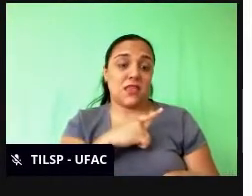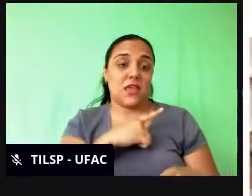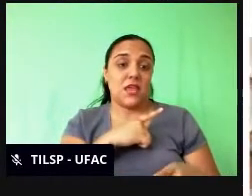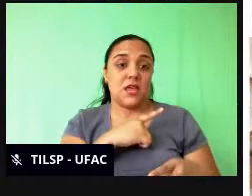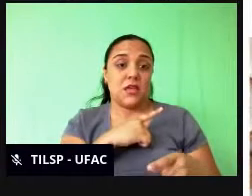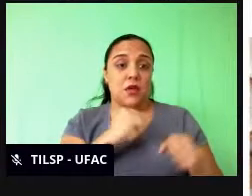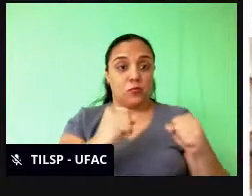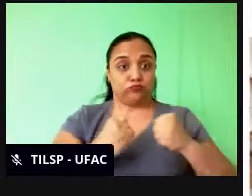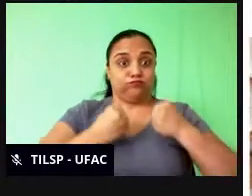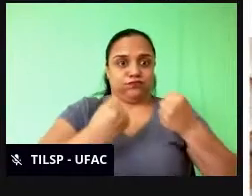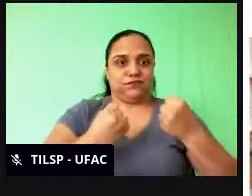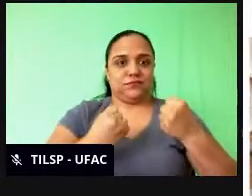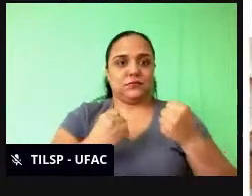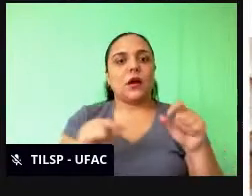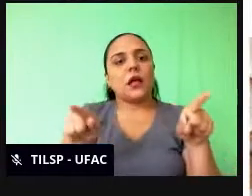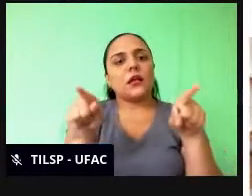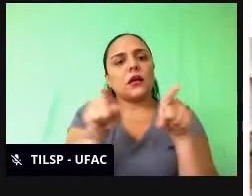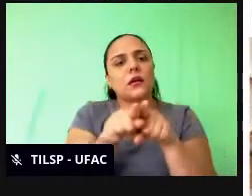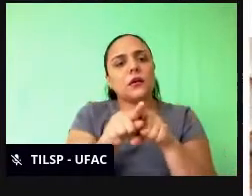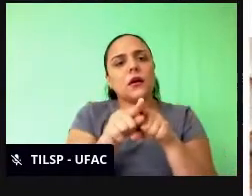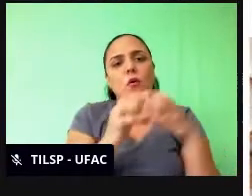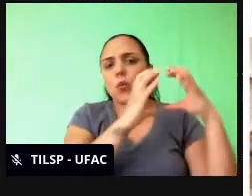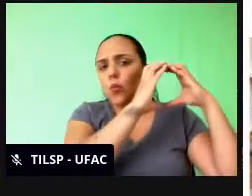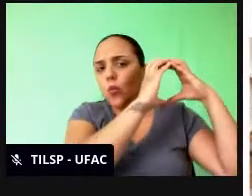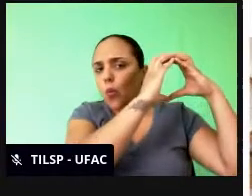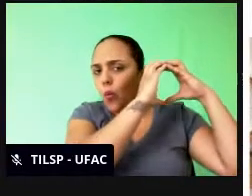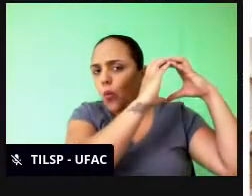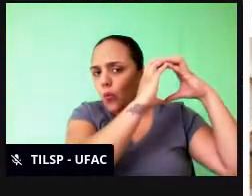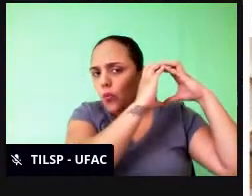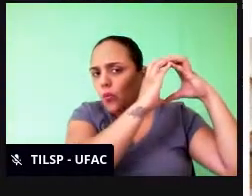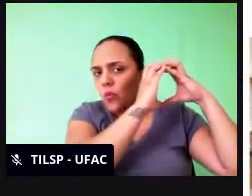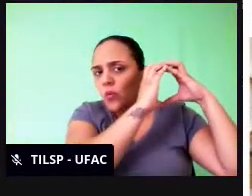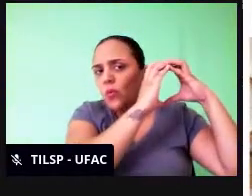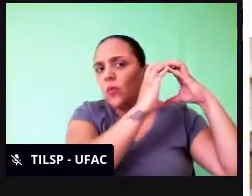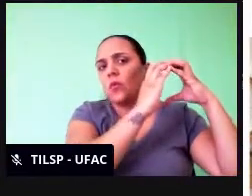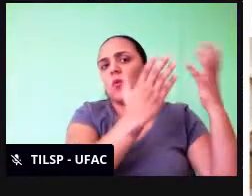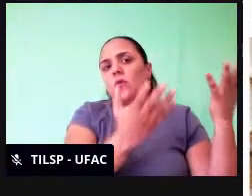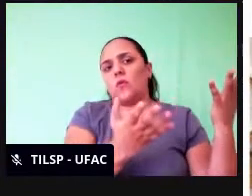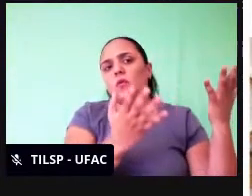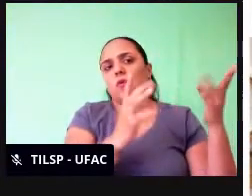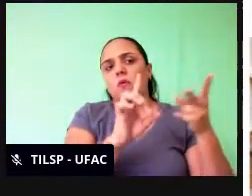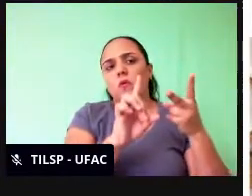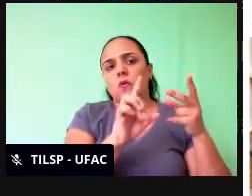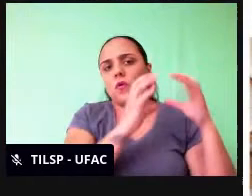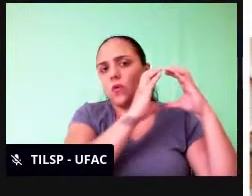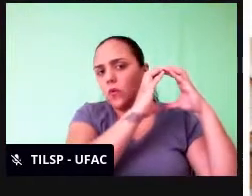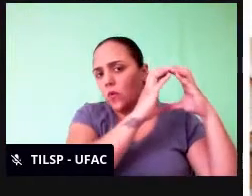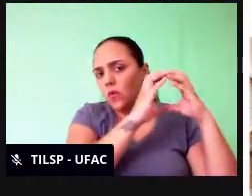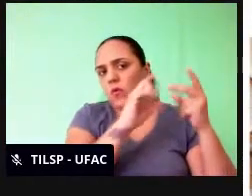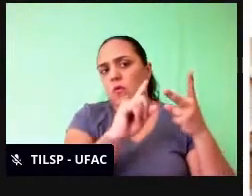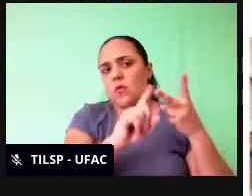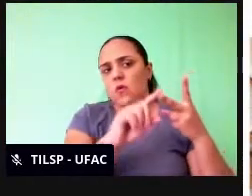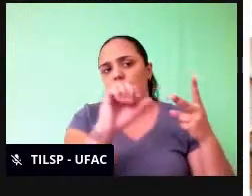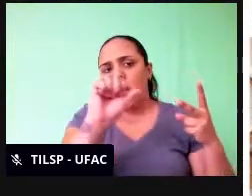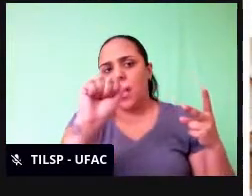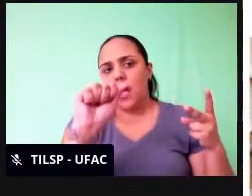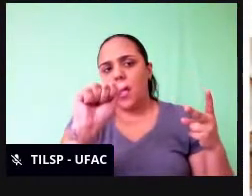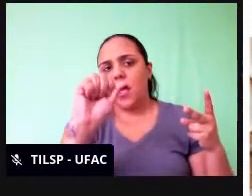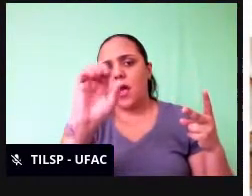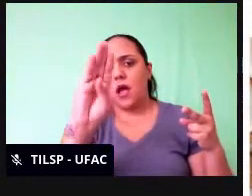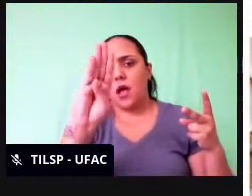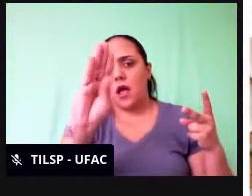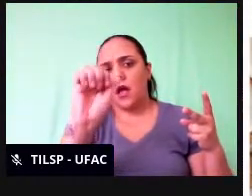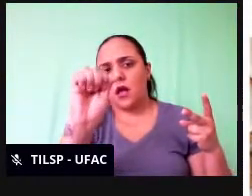energética. Também temos opções de frutas que contêm uma alta quantidade de gordura e, consequentemente, uma densidade